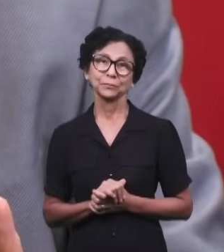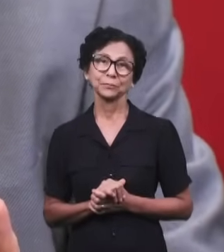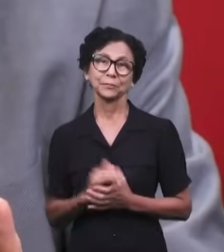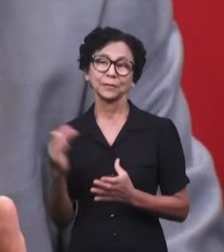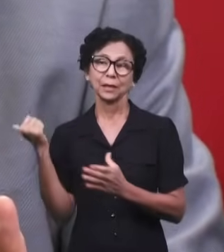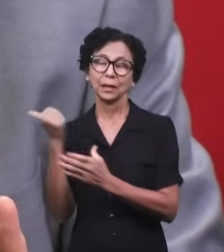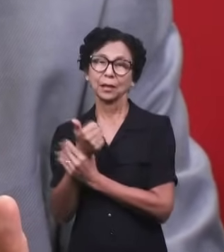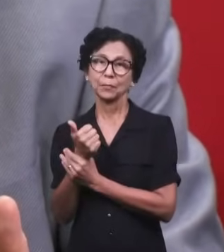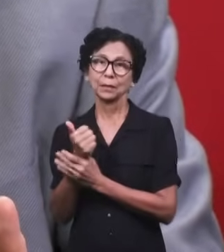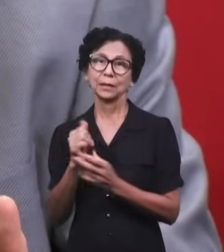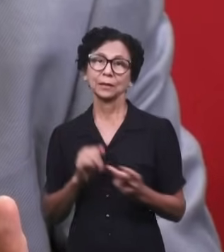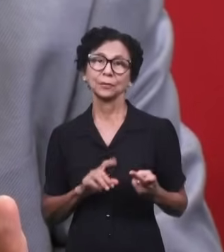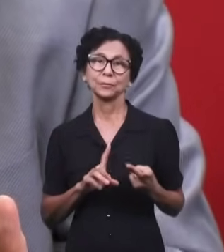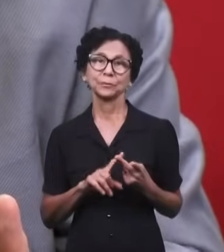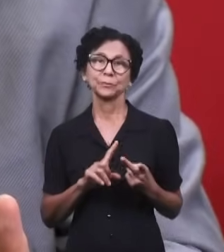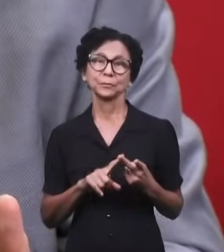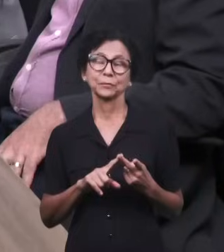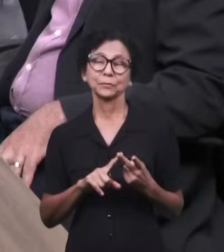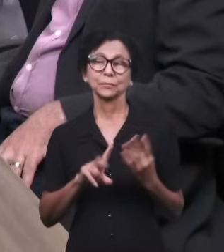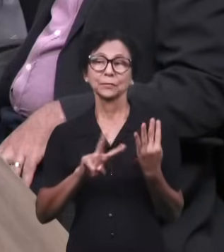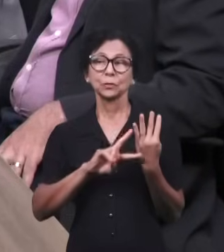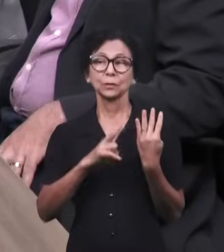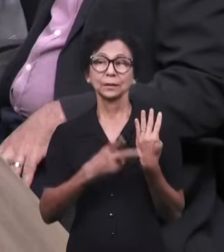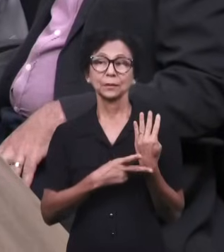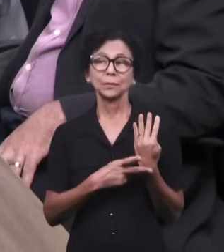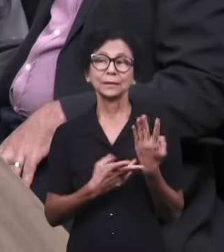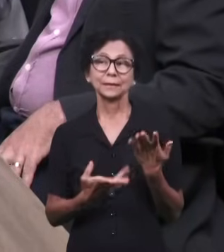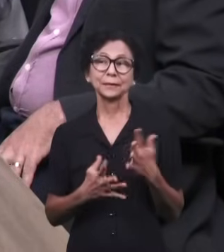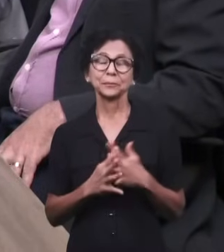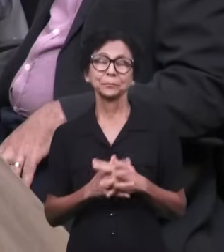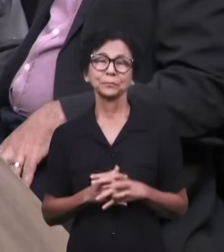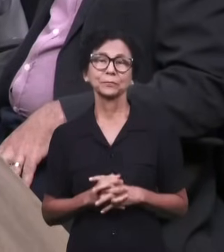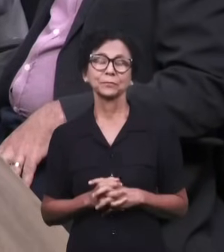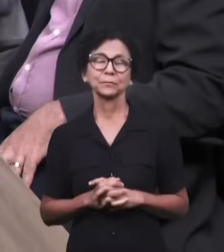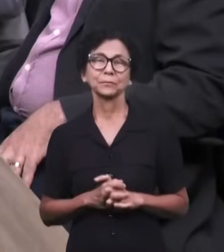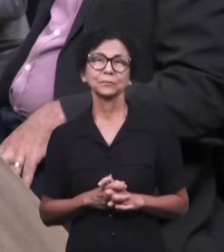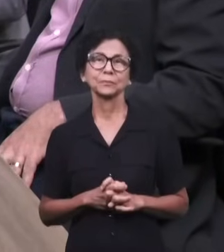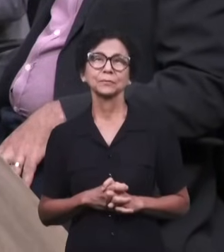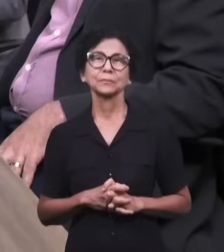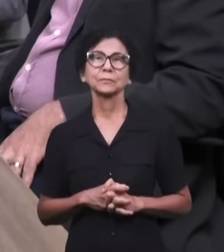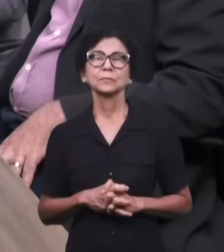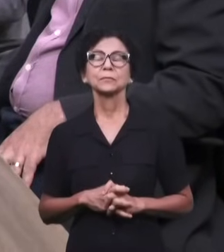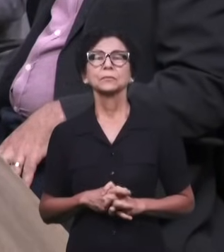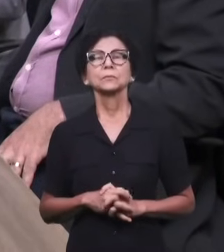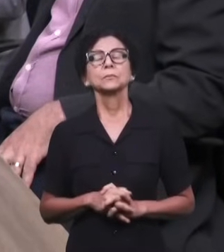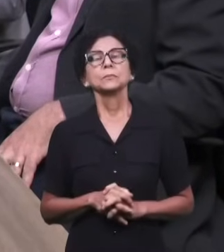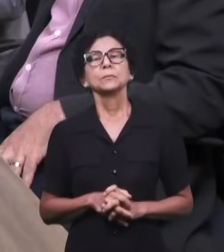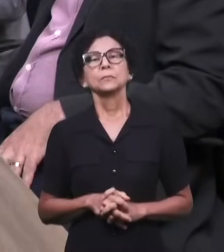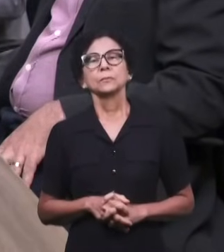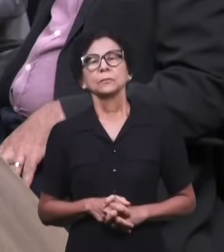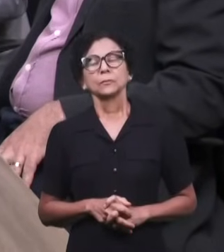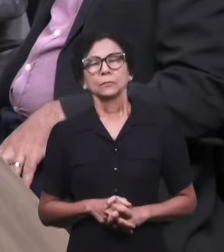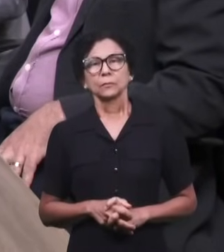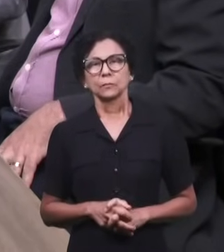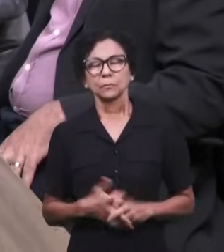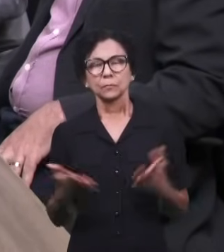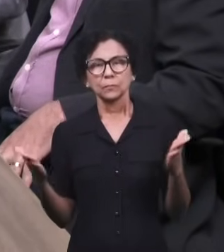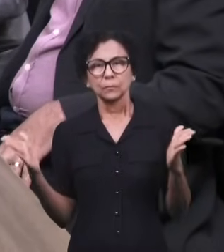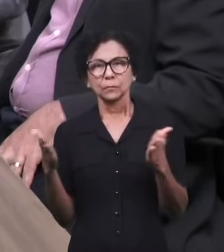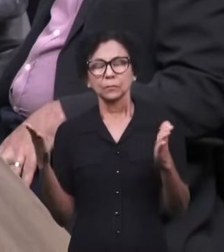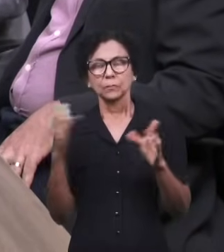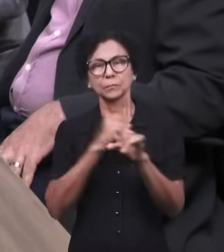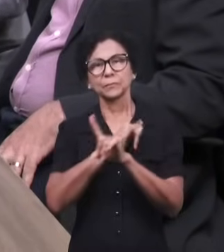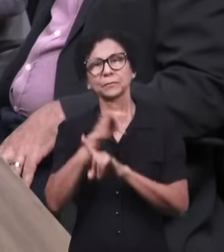segunda notícia, o juízo vem. Muito bom, José. E a pergunta, e aí a gente traz para o momento profético que a igreja está vivendo